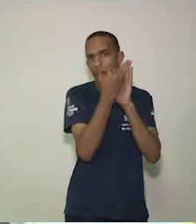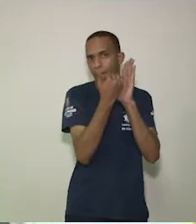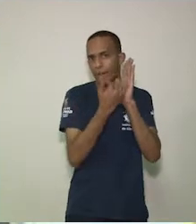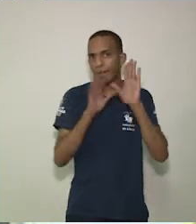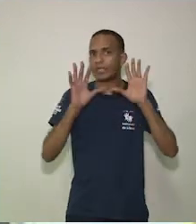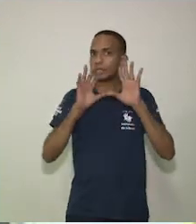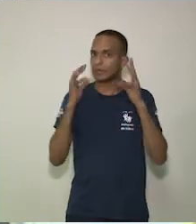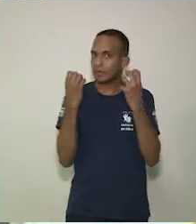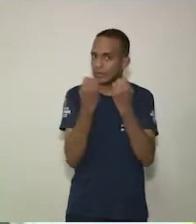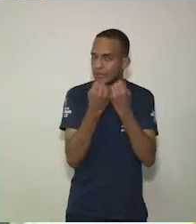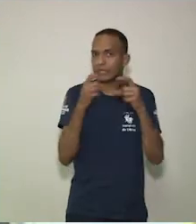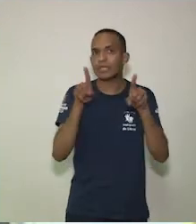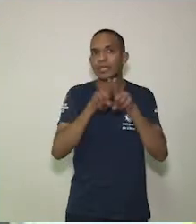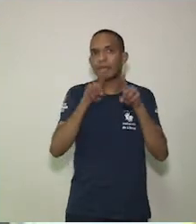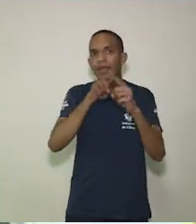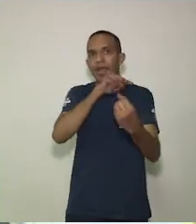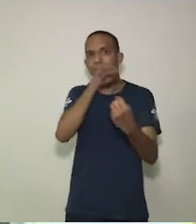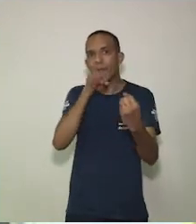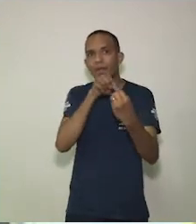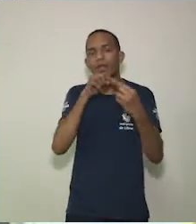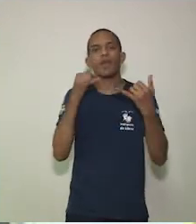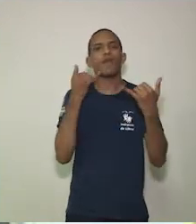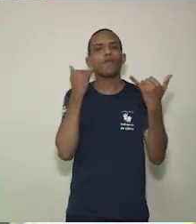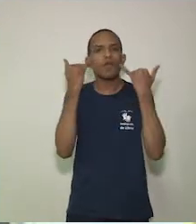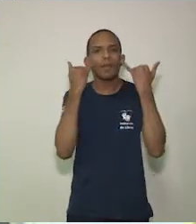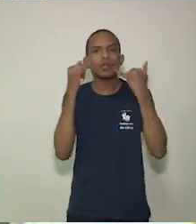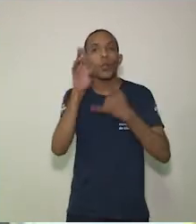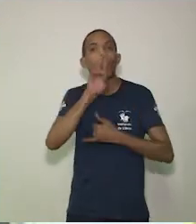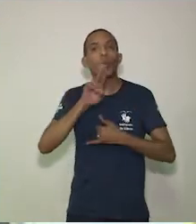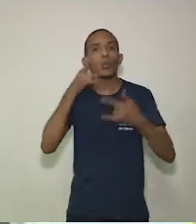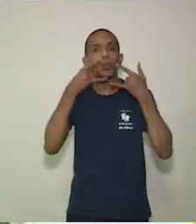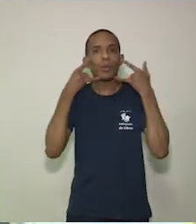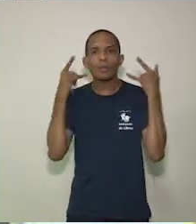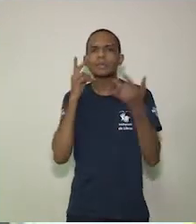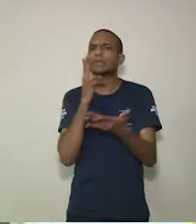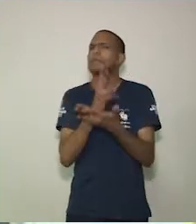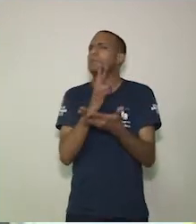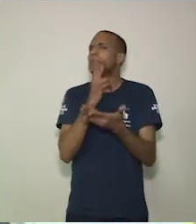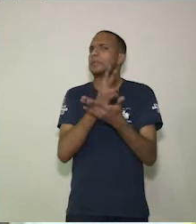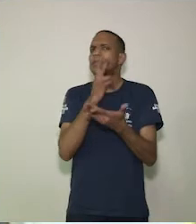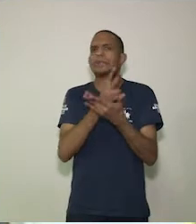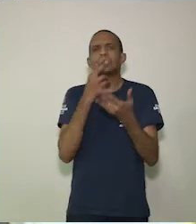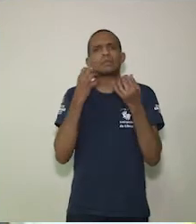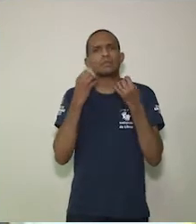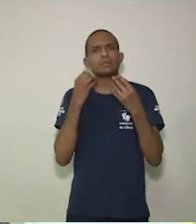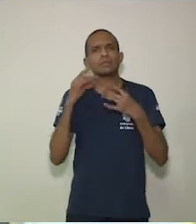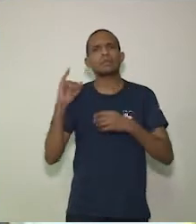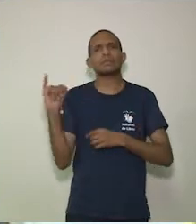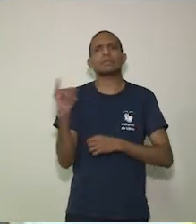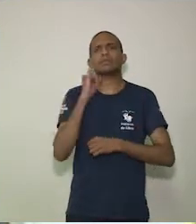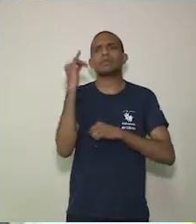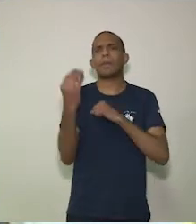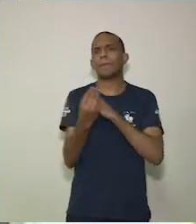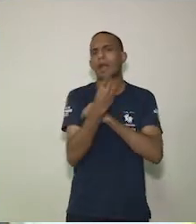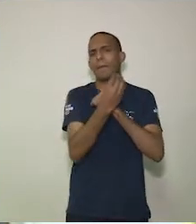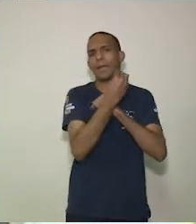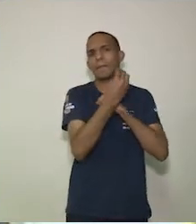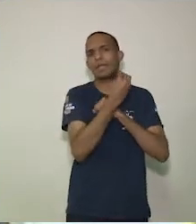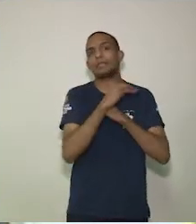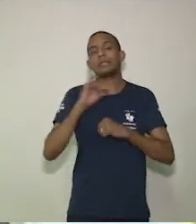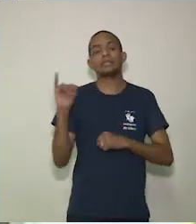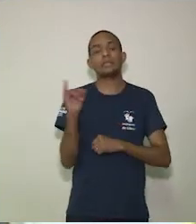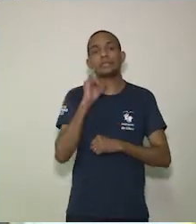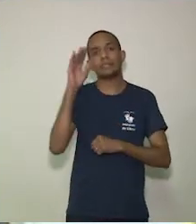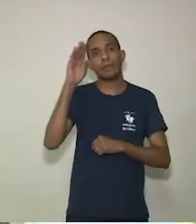consolida a informação de que o uso da máscara tem sido relevante e